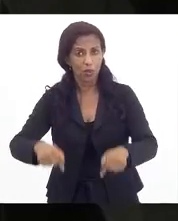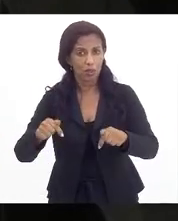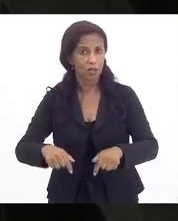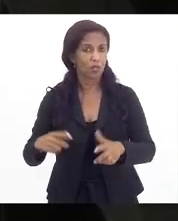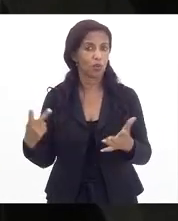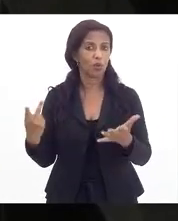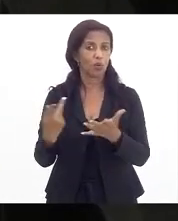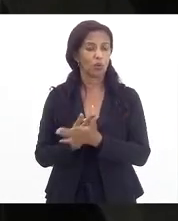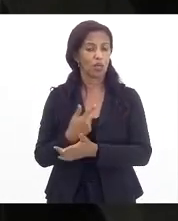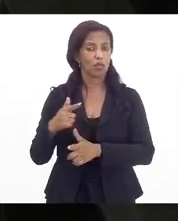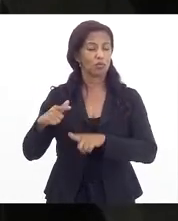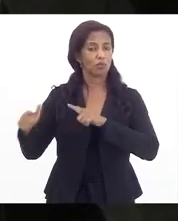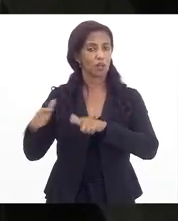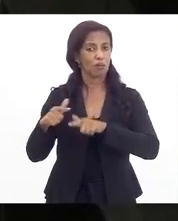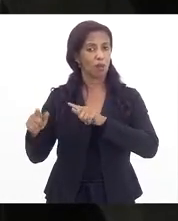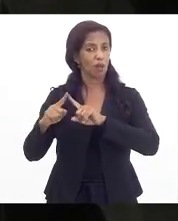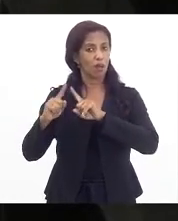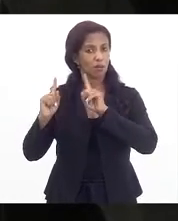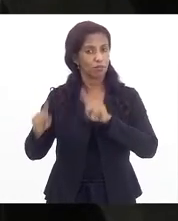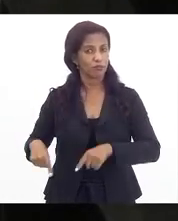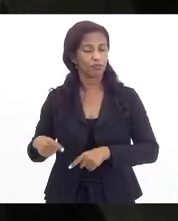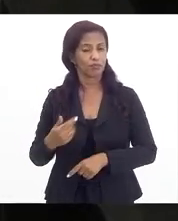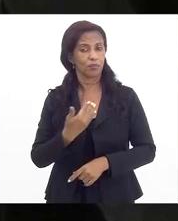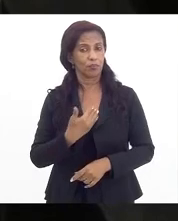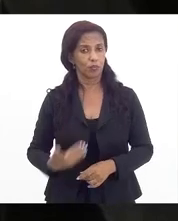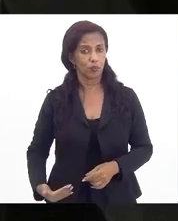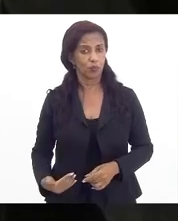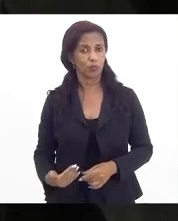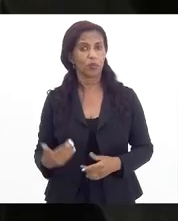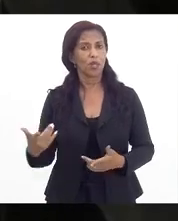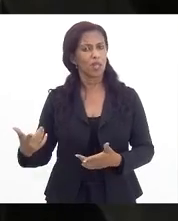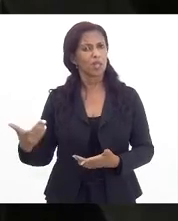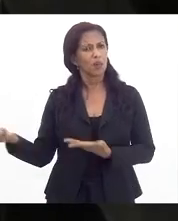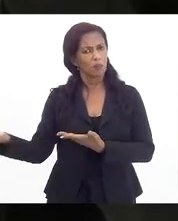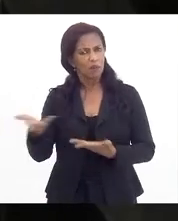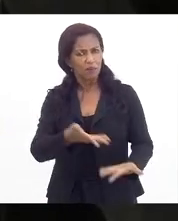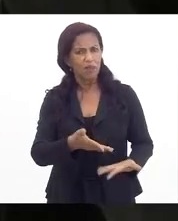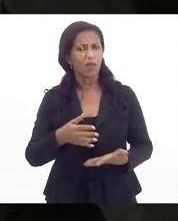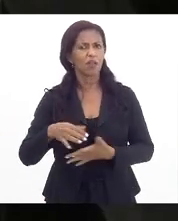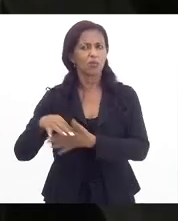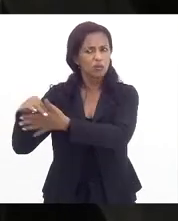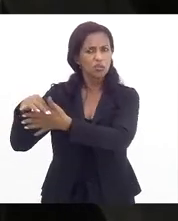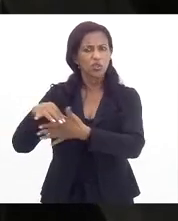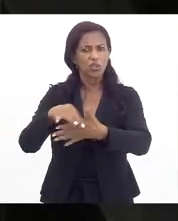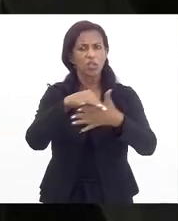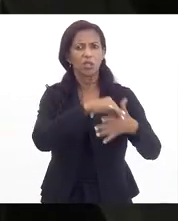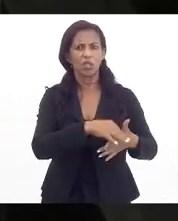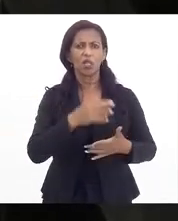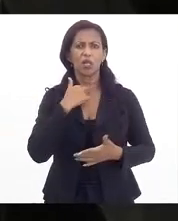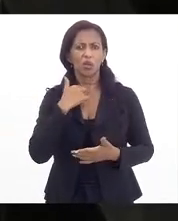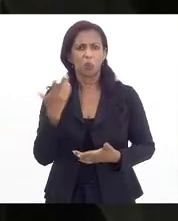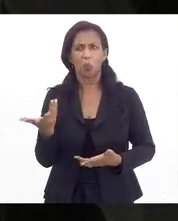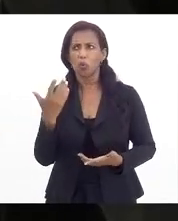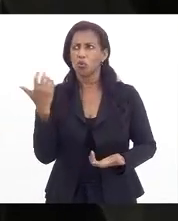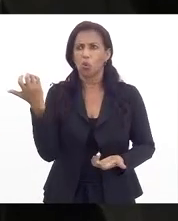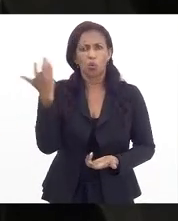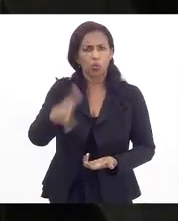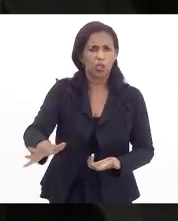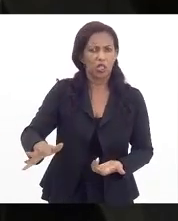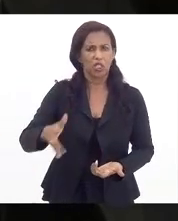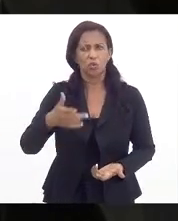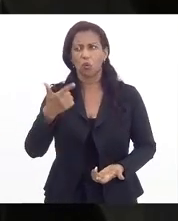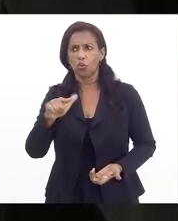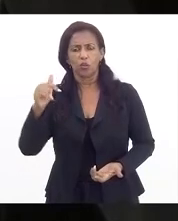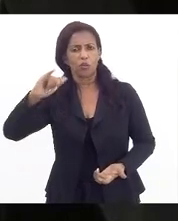Público do Estado do Rio de Janeiro Inclusive inclusive recebendo as representações de serviço público e ele não pode receber não quis receber não teve